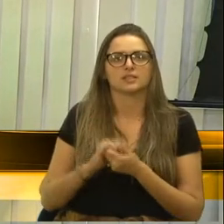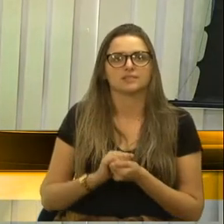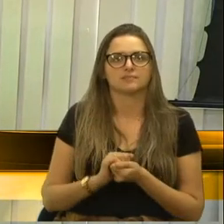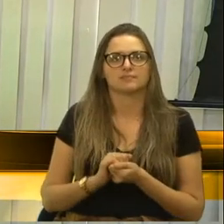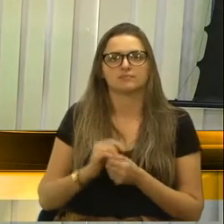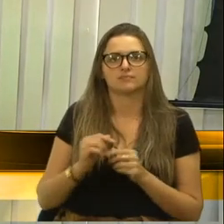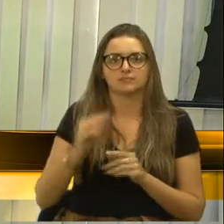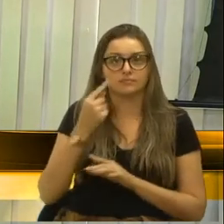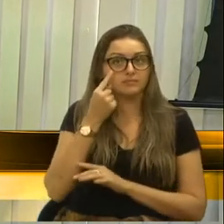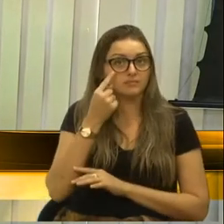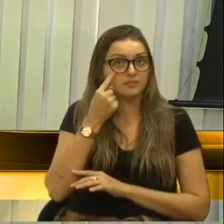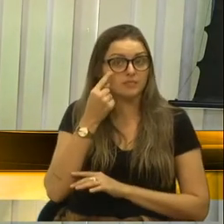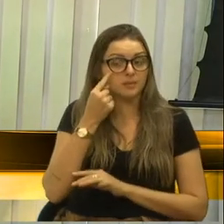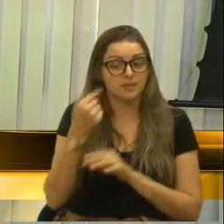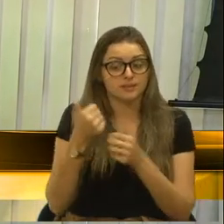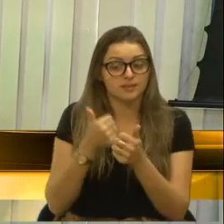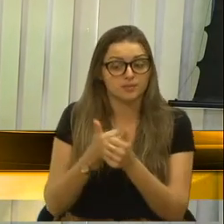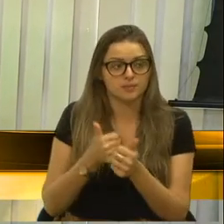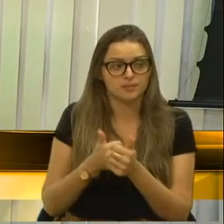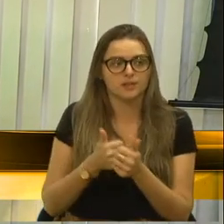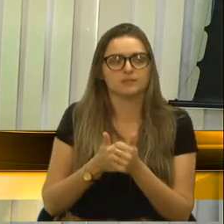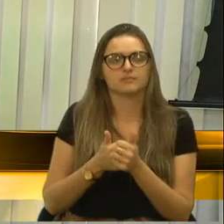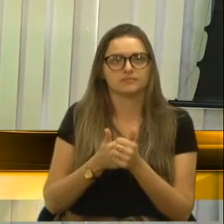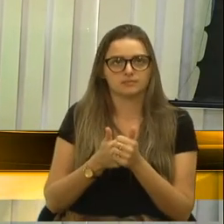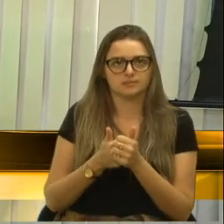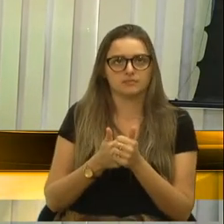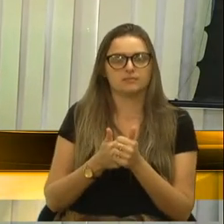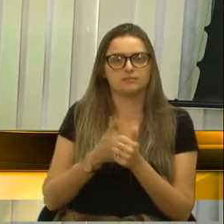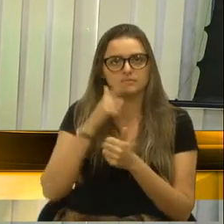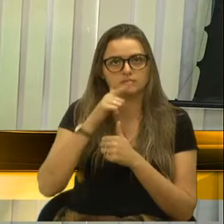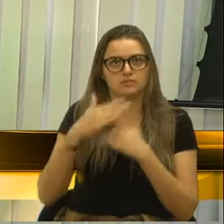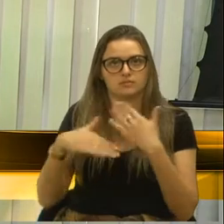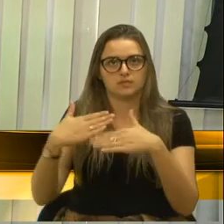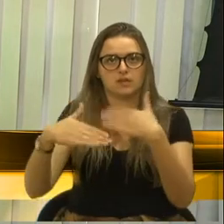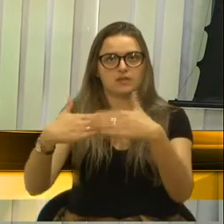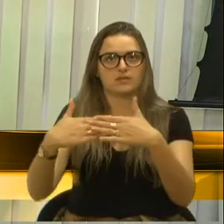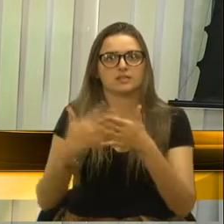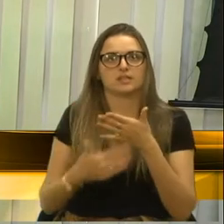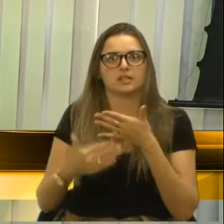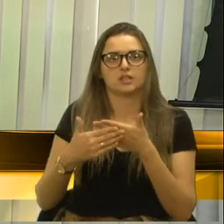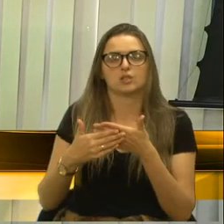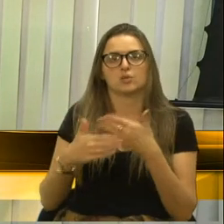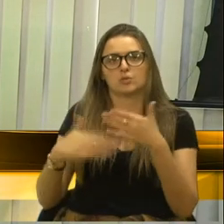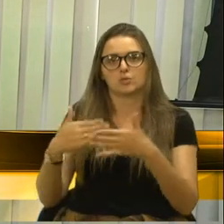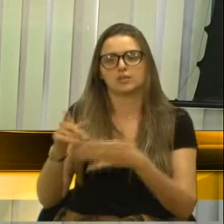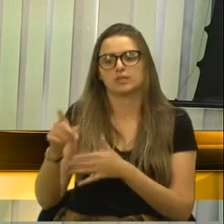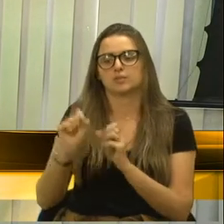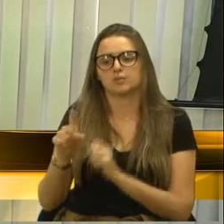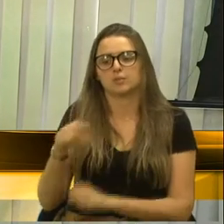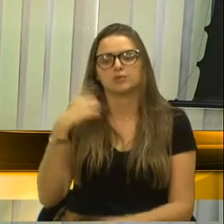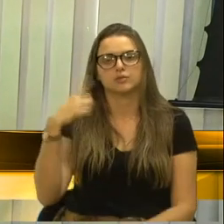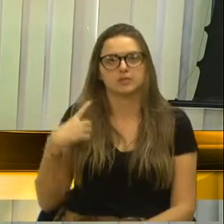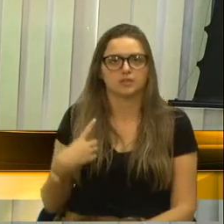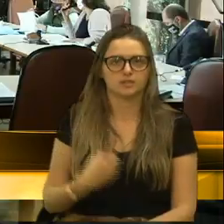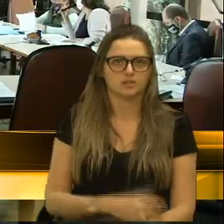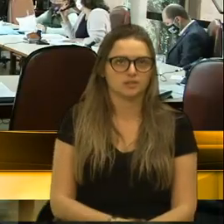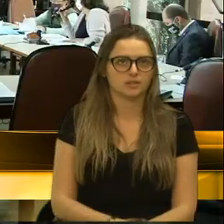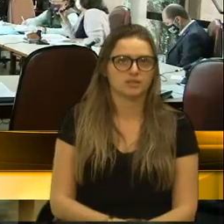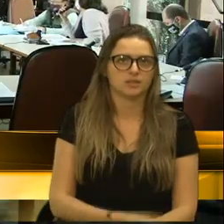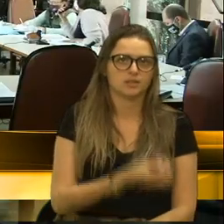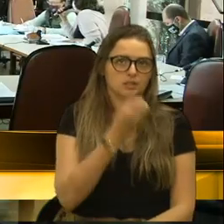conferir de perto e podermos avançar nesses procedimentos, nesse cuidado. Seu à parte, vereadora Denise.